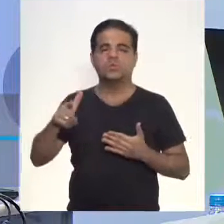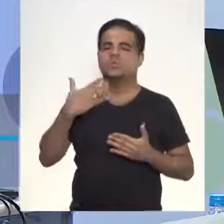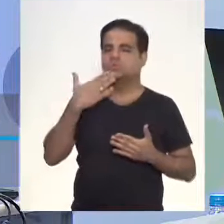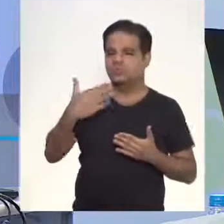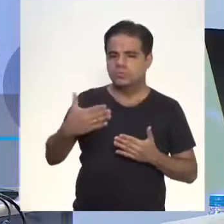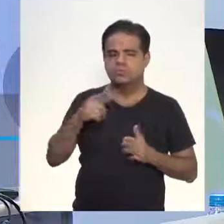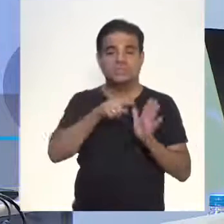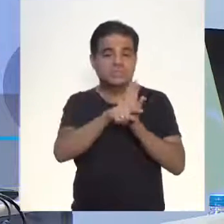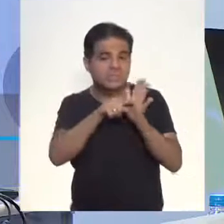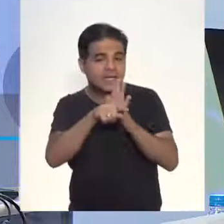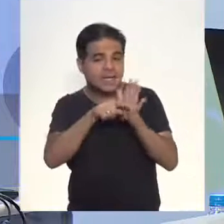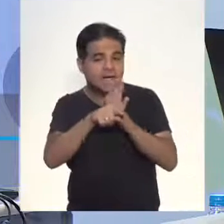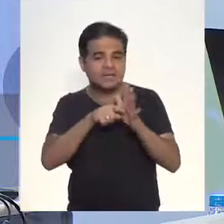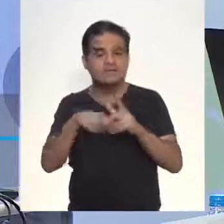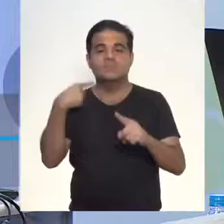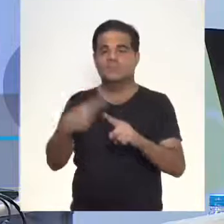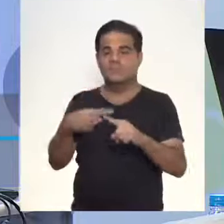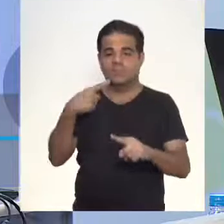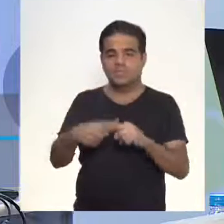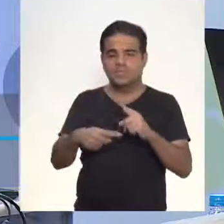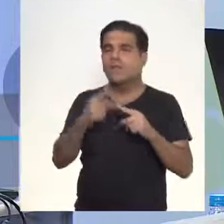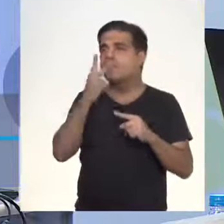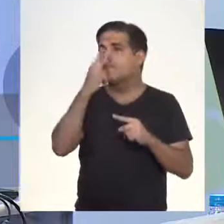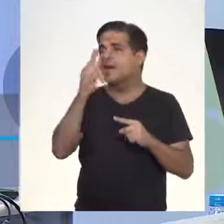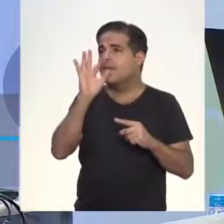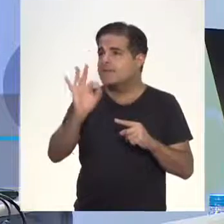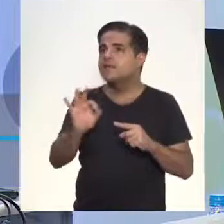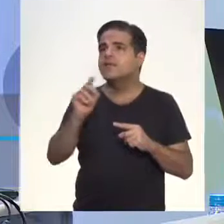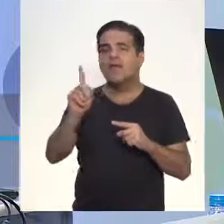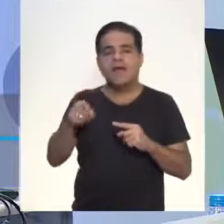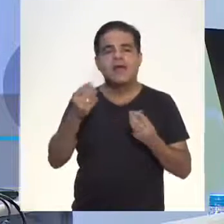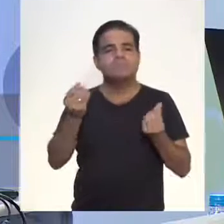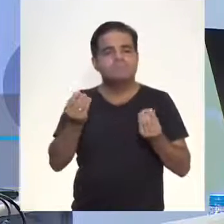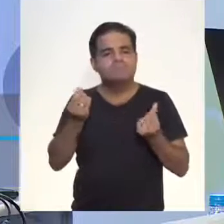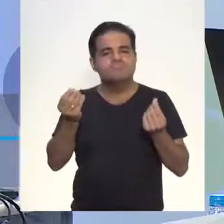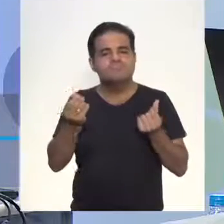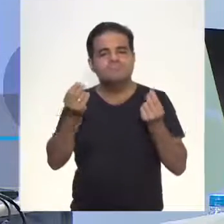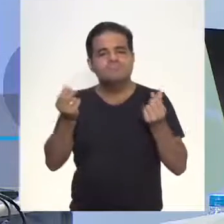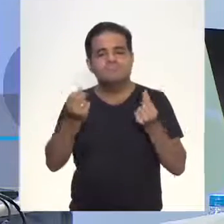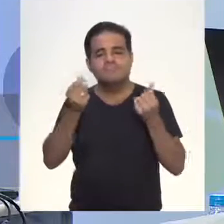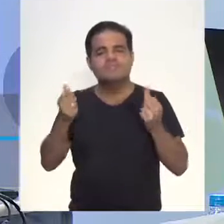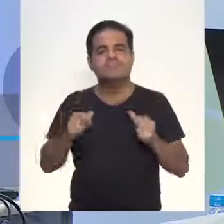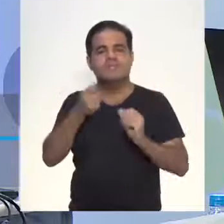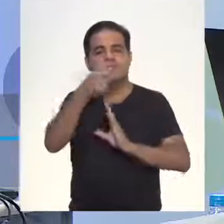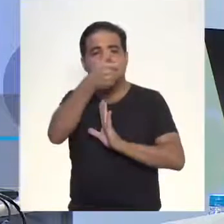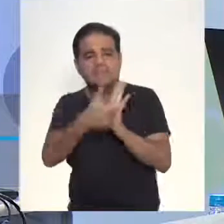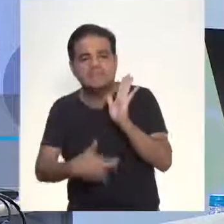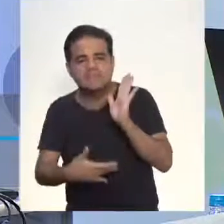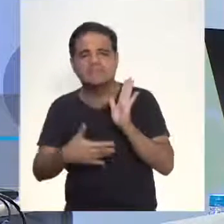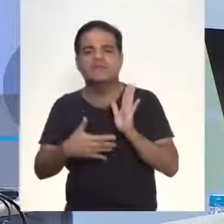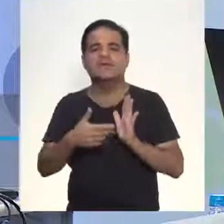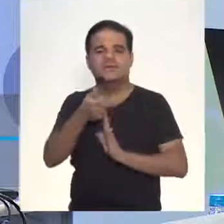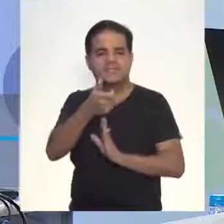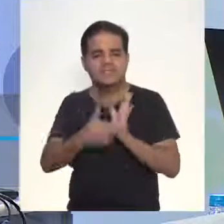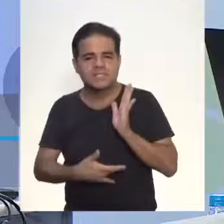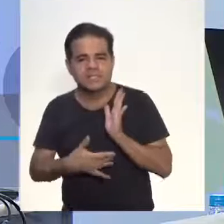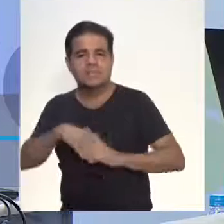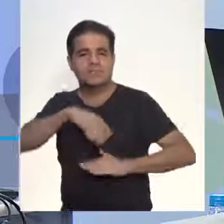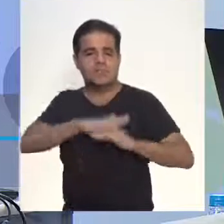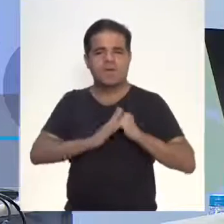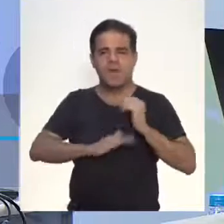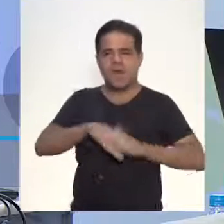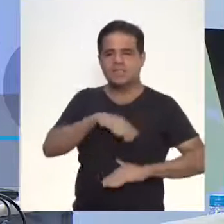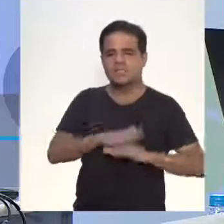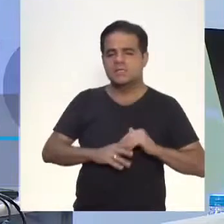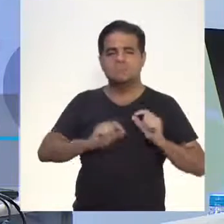aí de análise, né? Porque primeiro parece que ele ele está descrevendo, né? Uma ação,